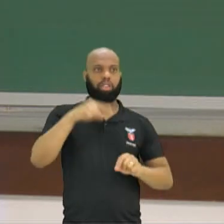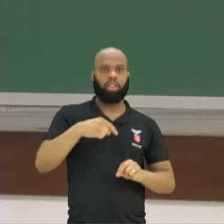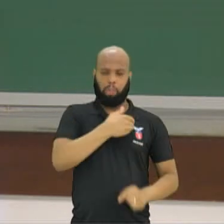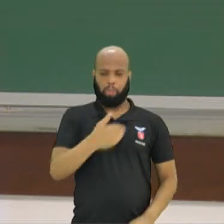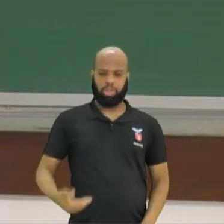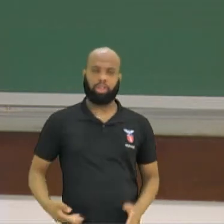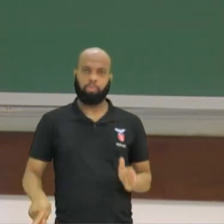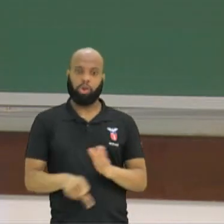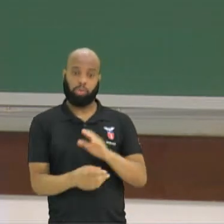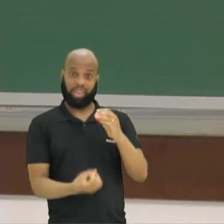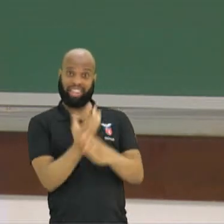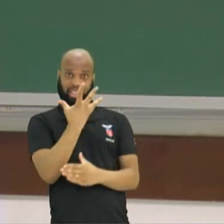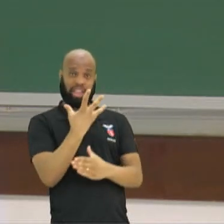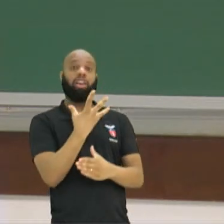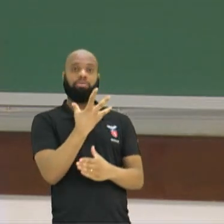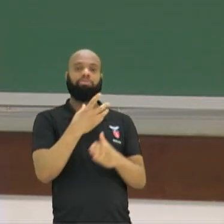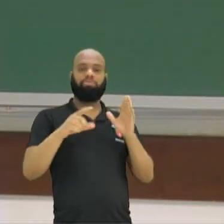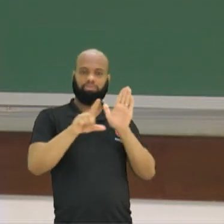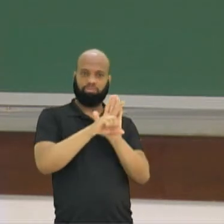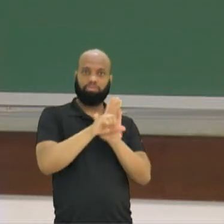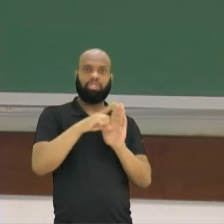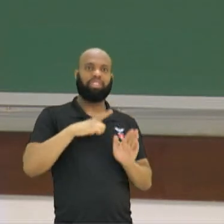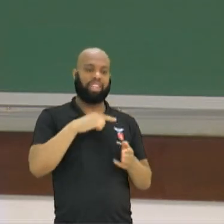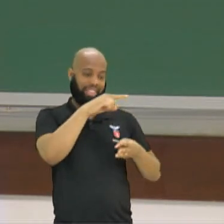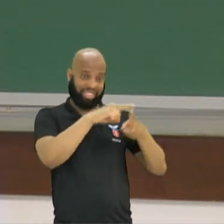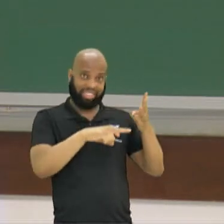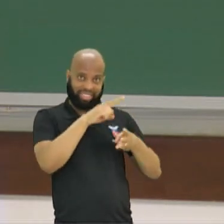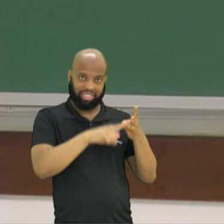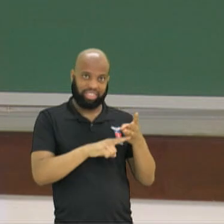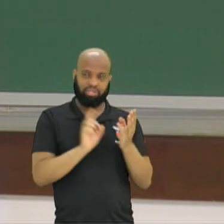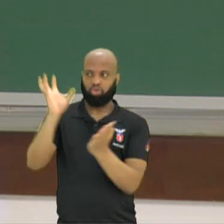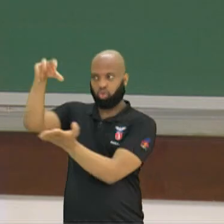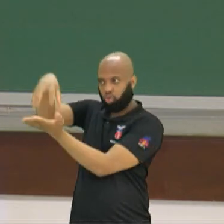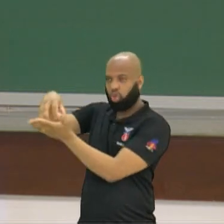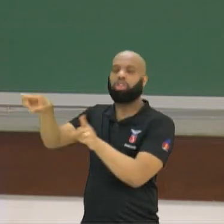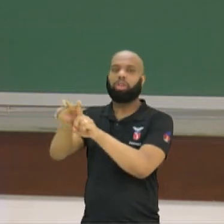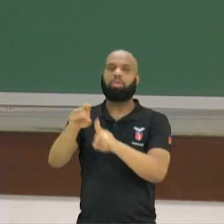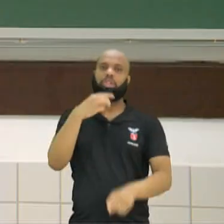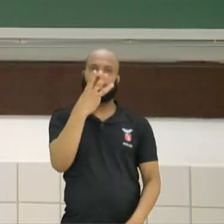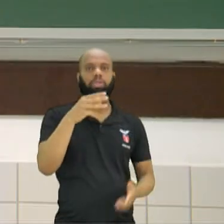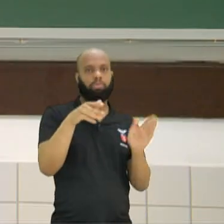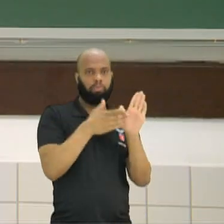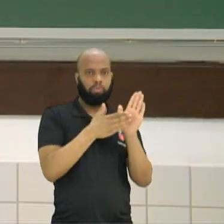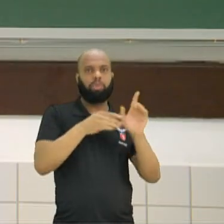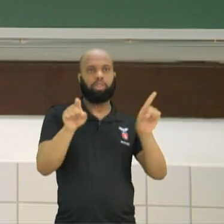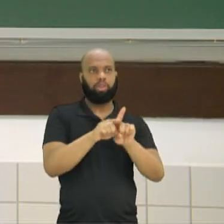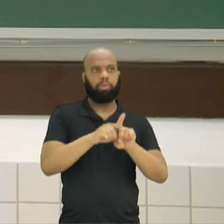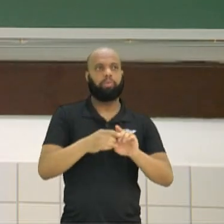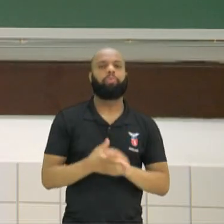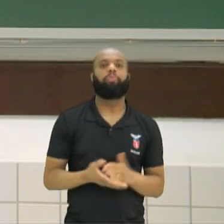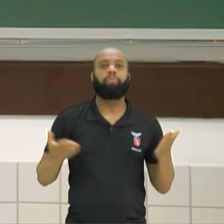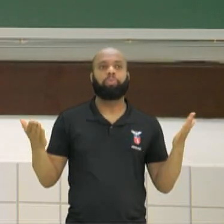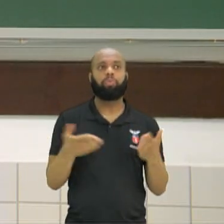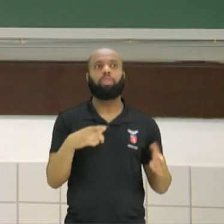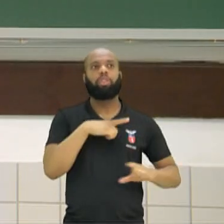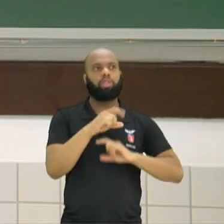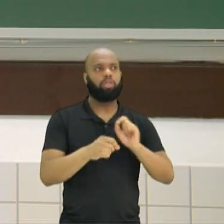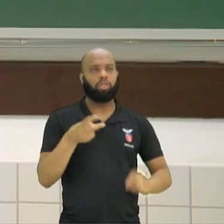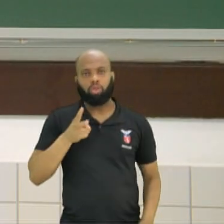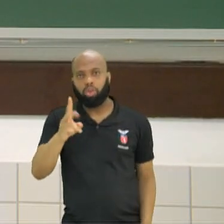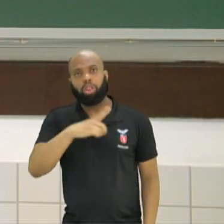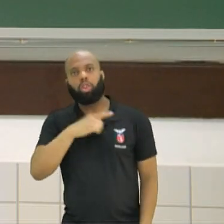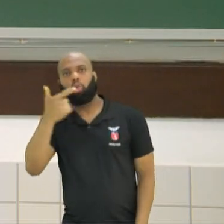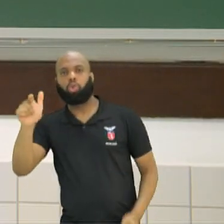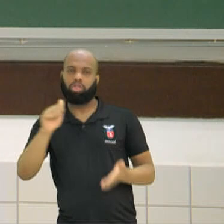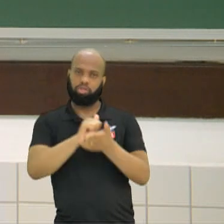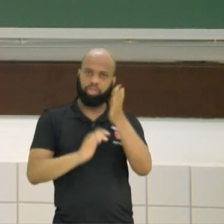beleza? 3 agentes e 3 propostas, então, para a nossa resposta. Beleza, galera? Então, olha só, continuando aqui, nós temos mais